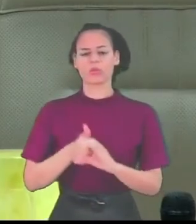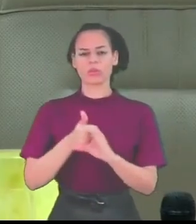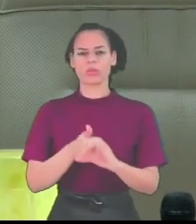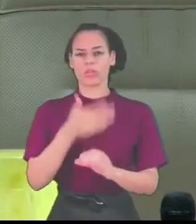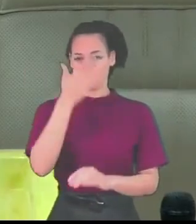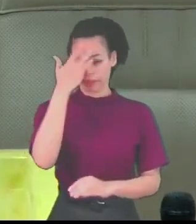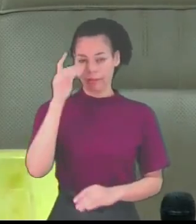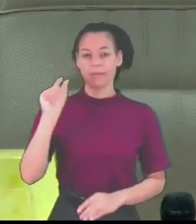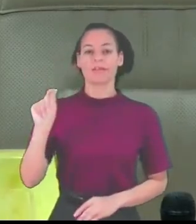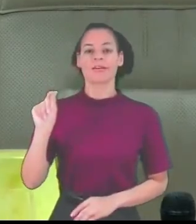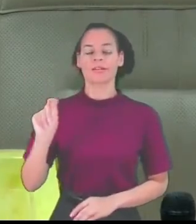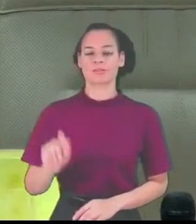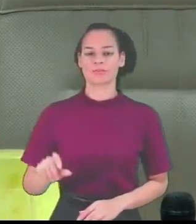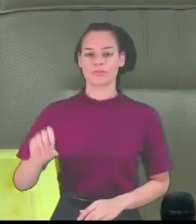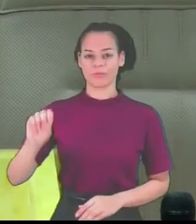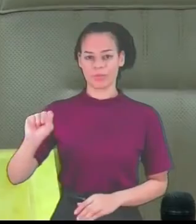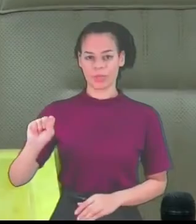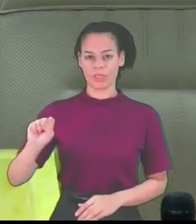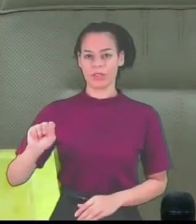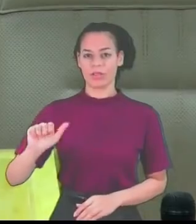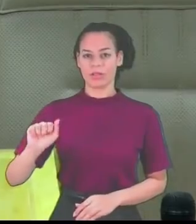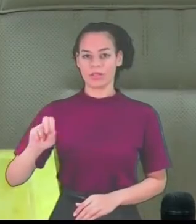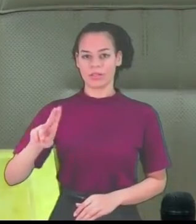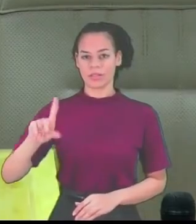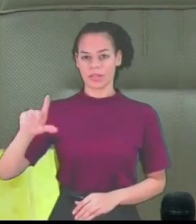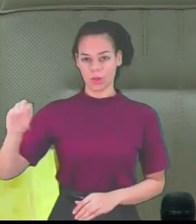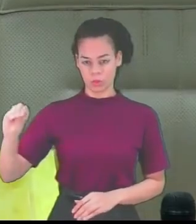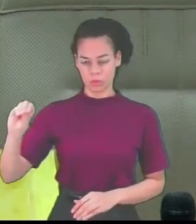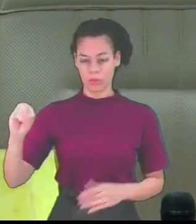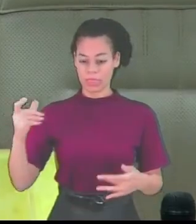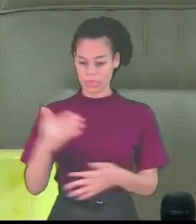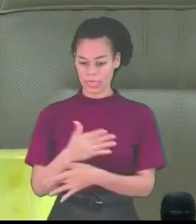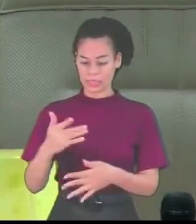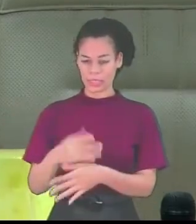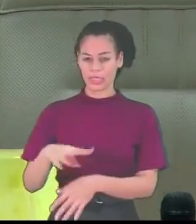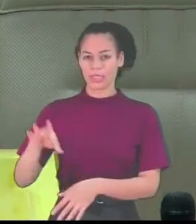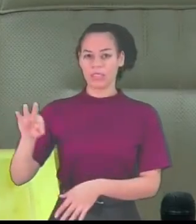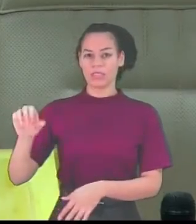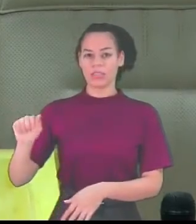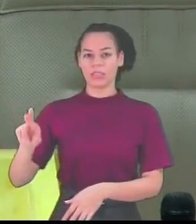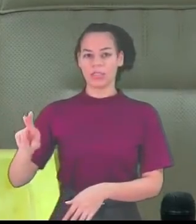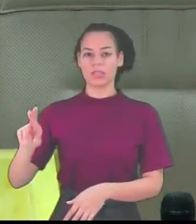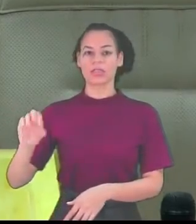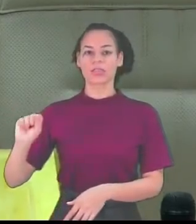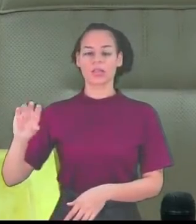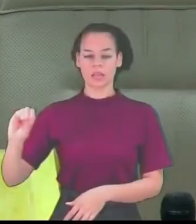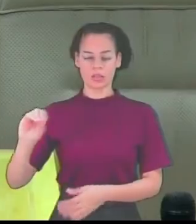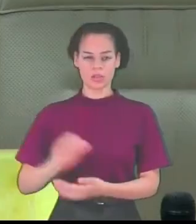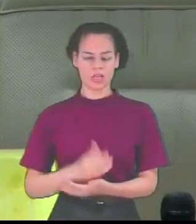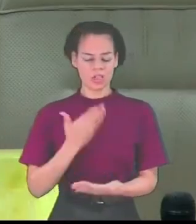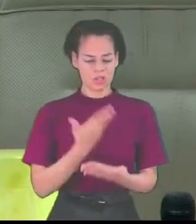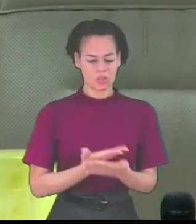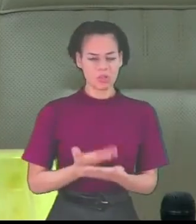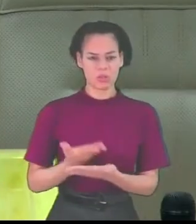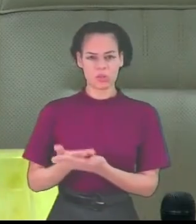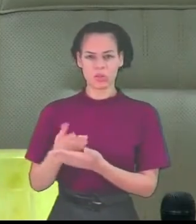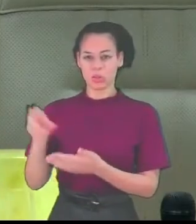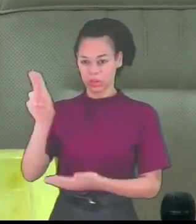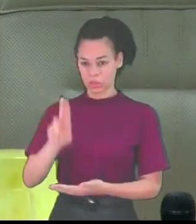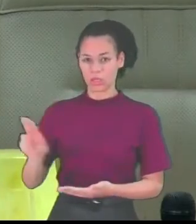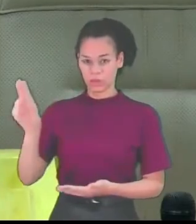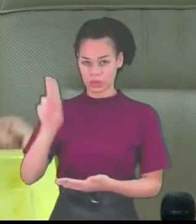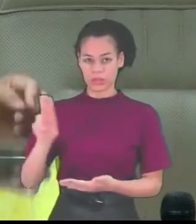o Saulo de Tarso é o homem que estudou na universidade de Tarso que era tão parada